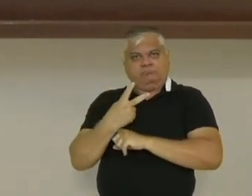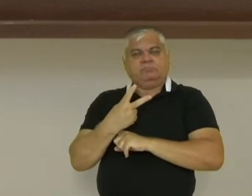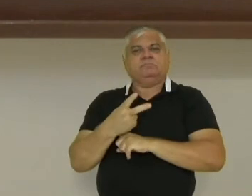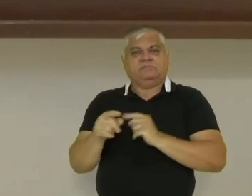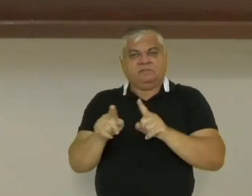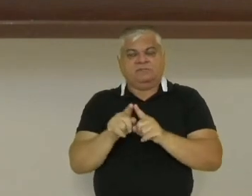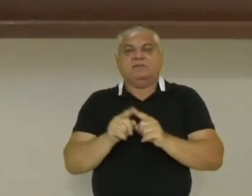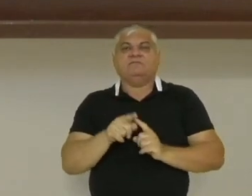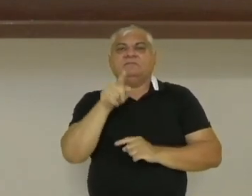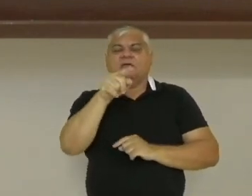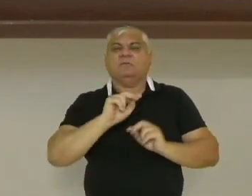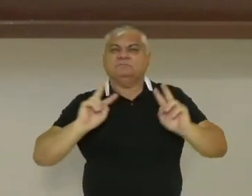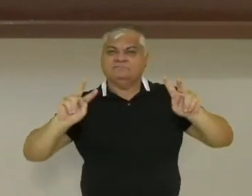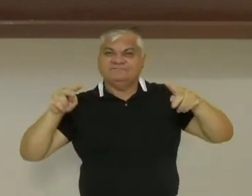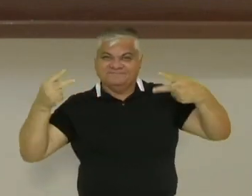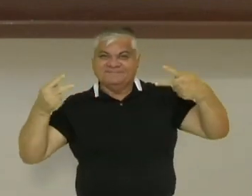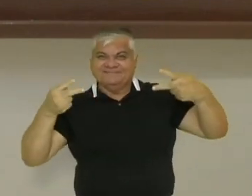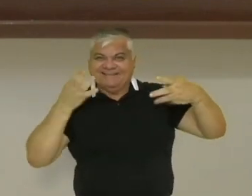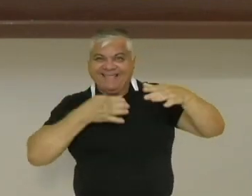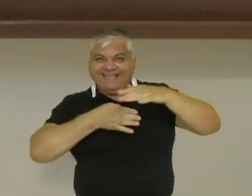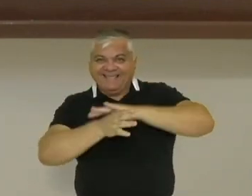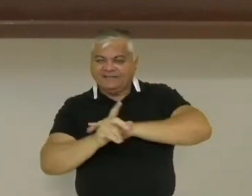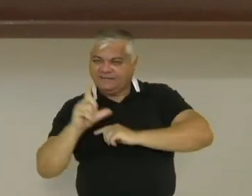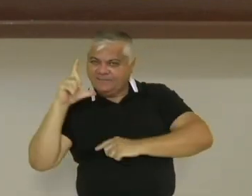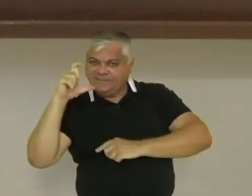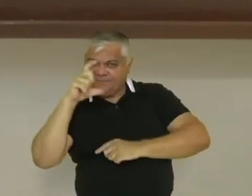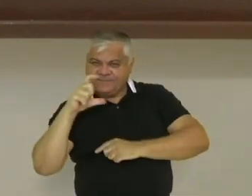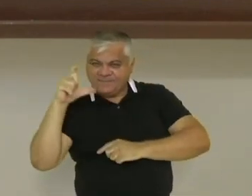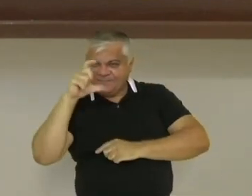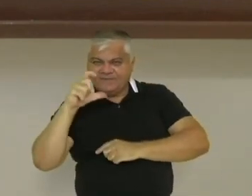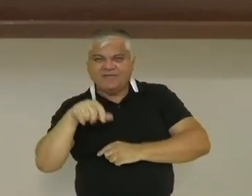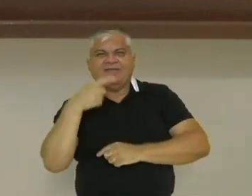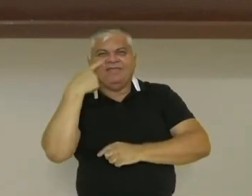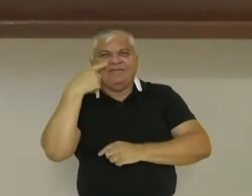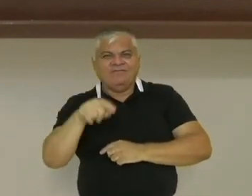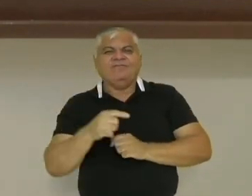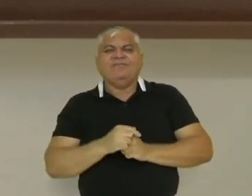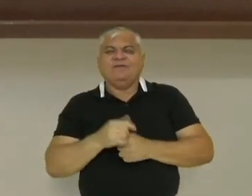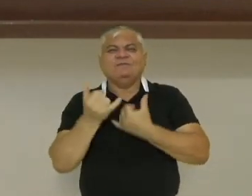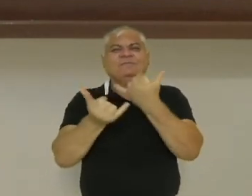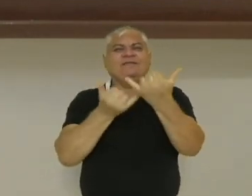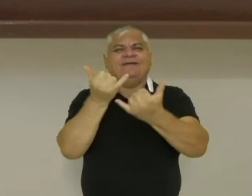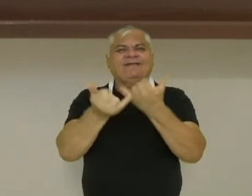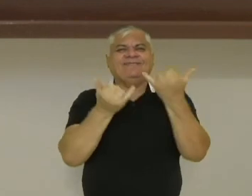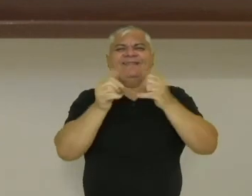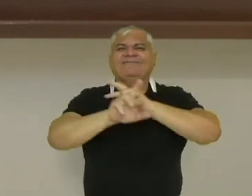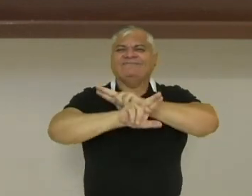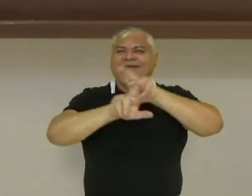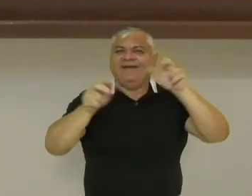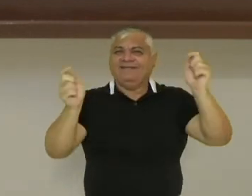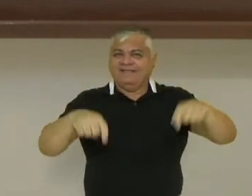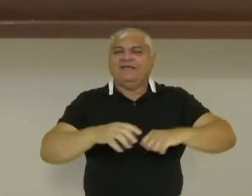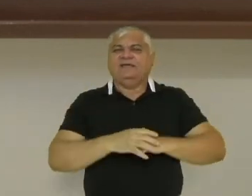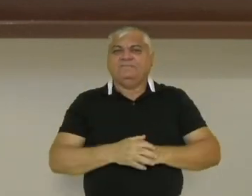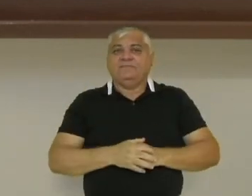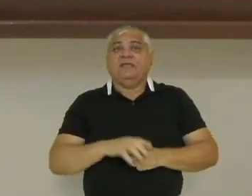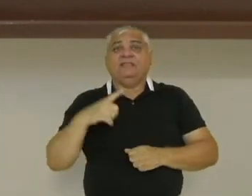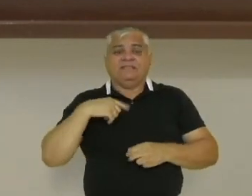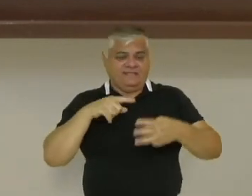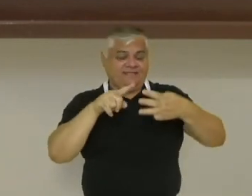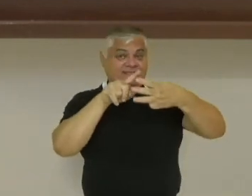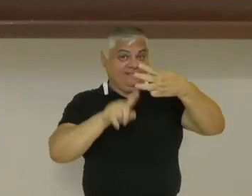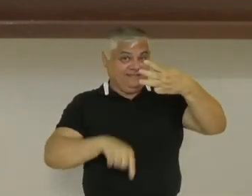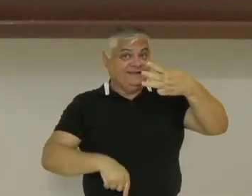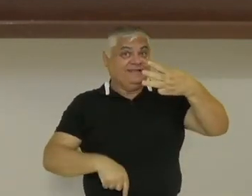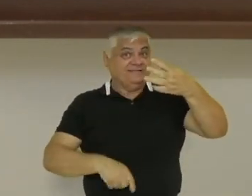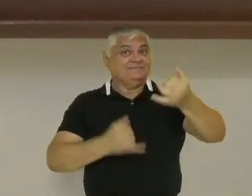link abaixo, né? Vocês acessaram ali o link e vocês acharam algumas brincadeiras que você pode fazer. Tem ali 3 brincadeiras que eu vou